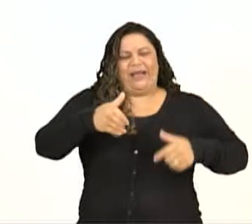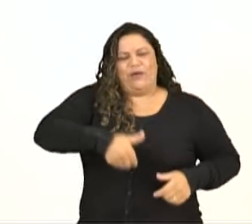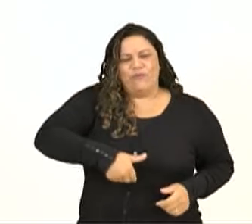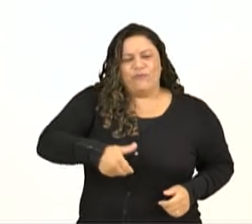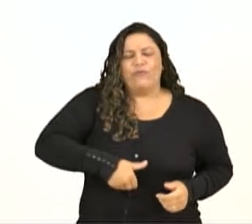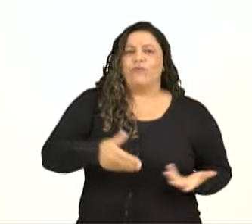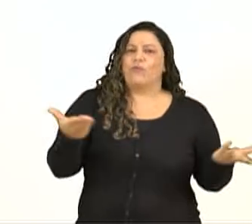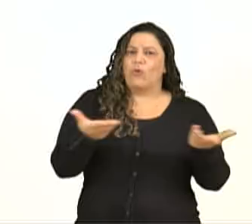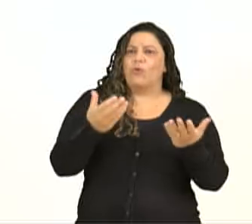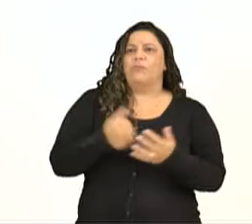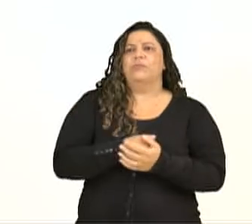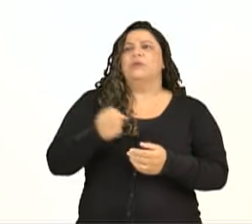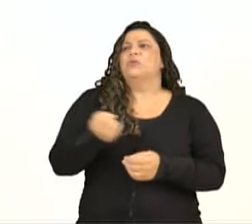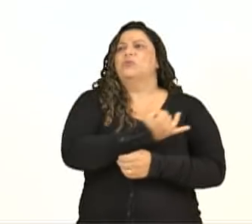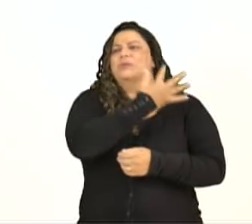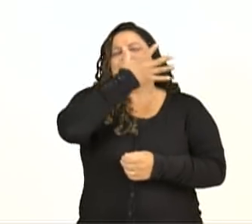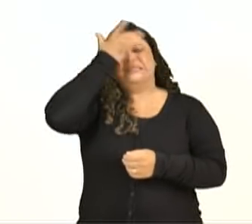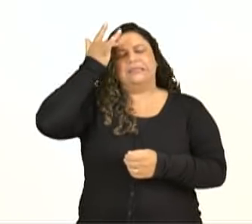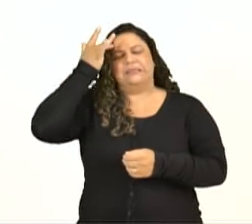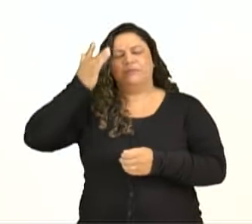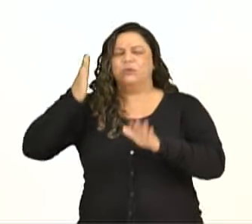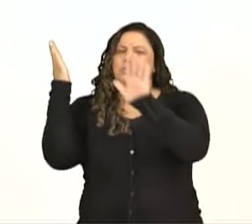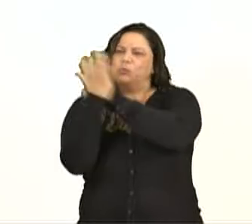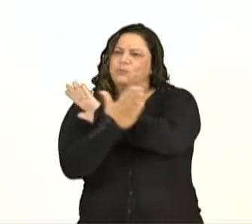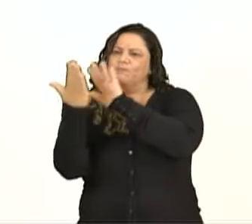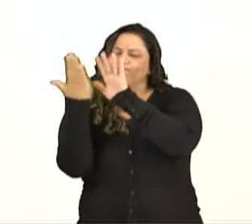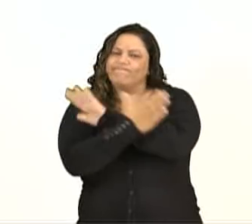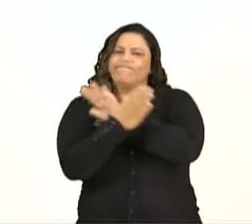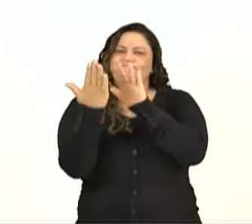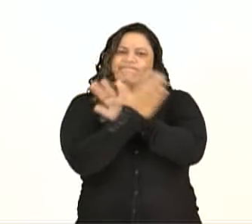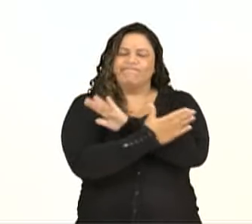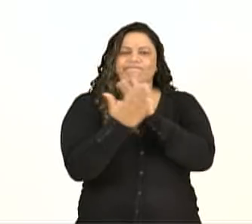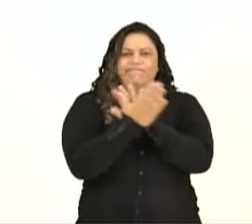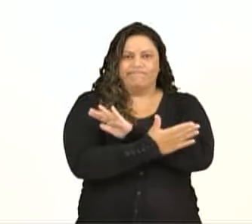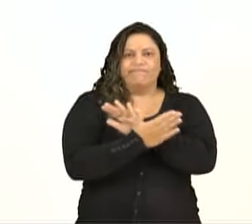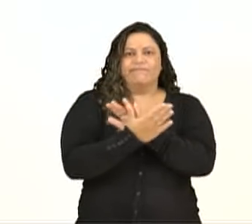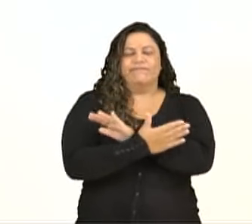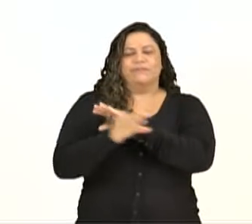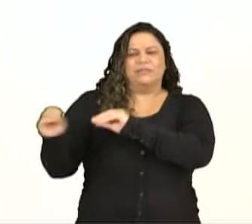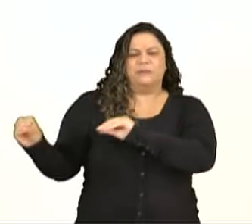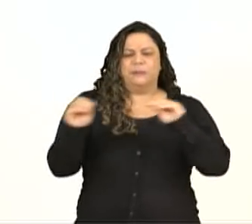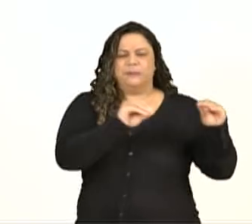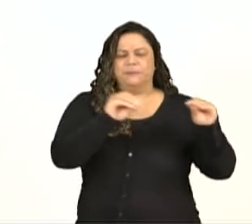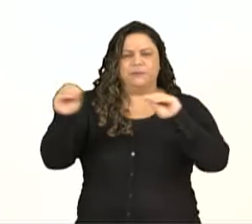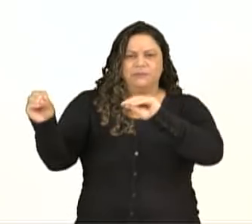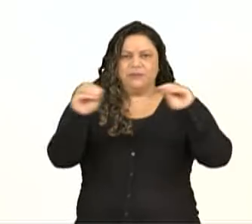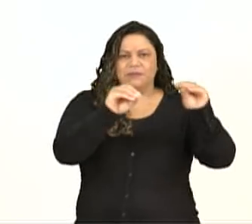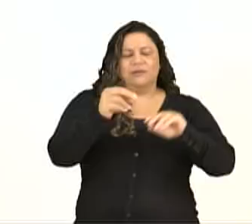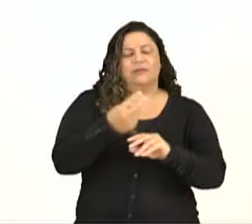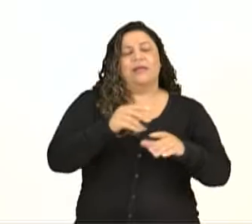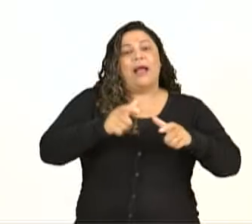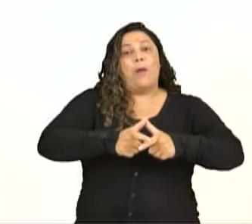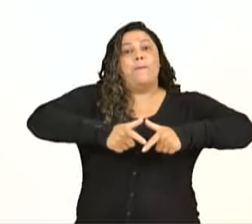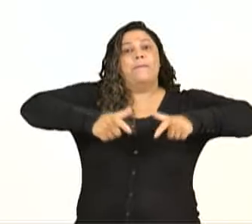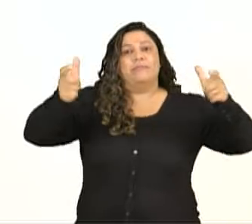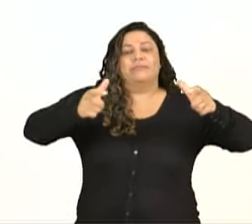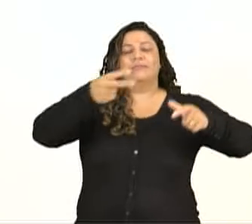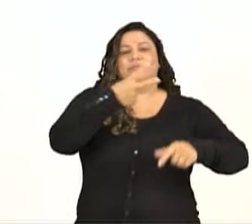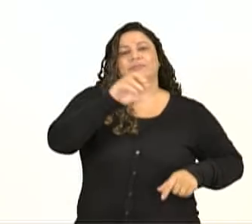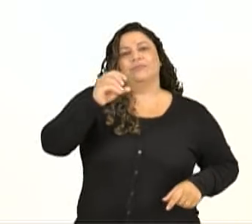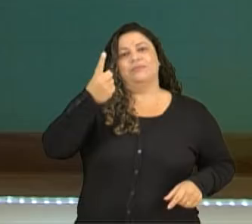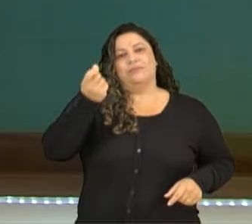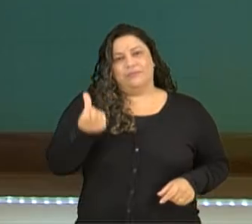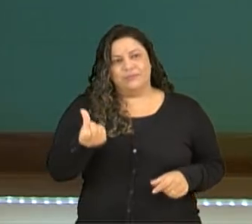de refugiados e deslocados no mundo aumentasse ainda mais em 2016. Então,